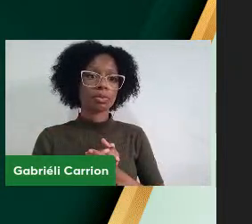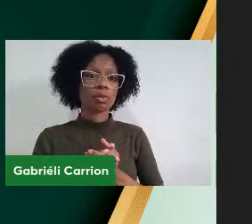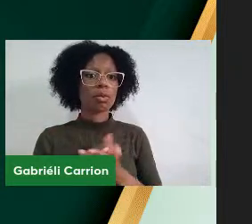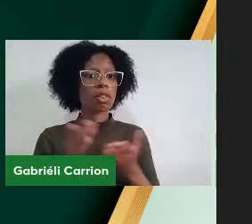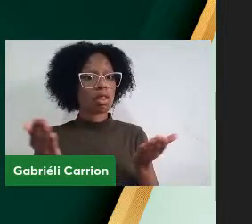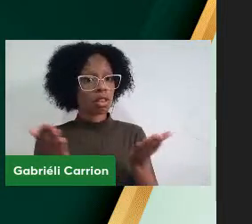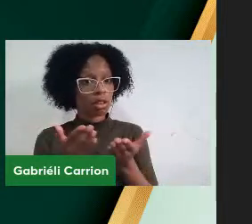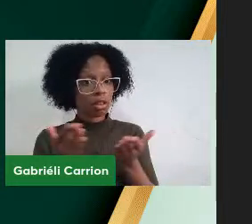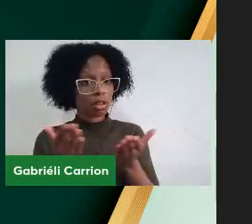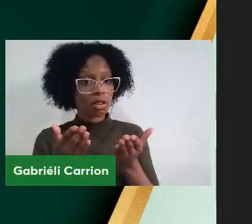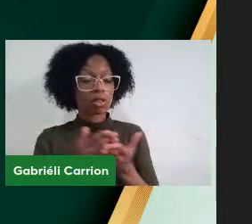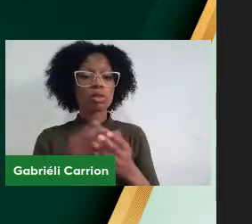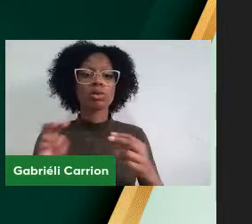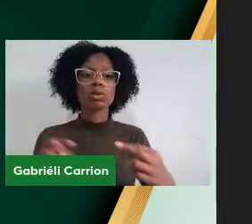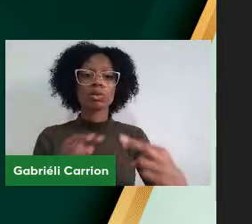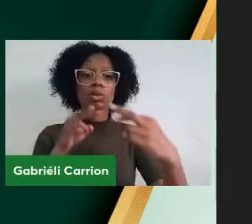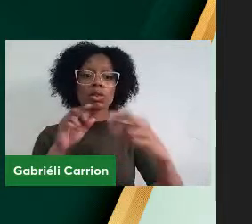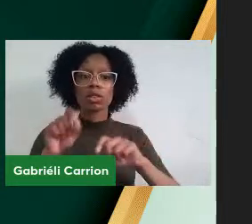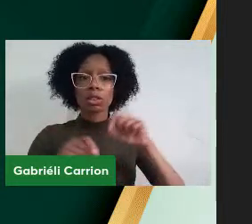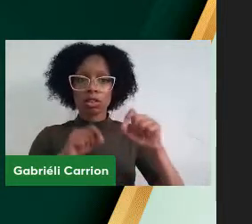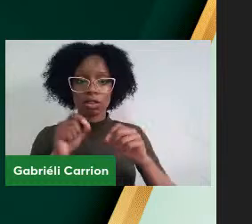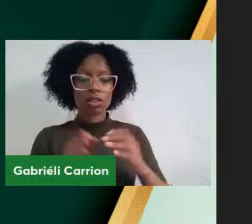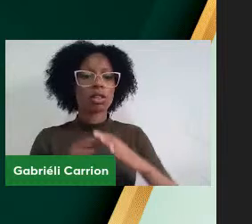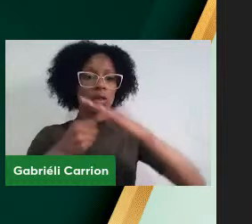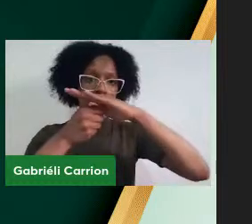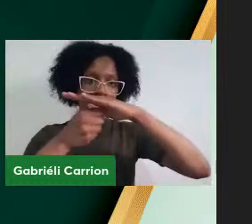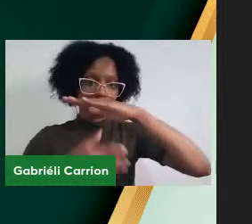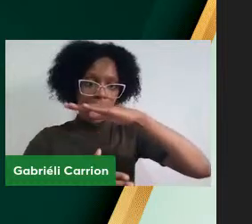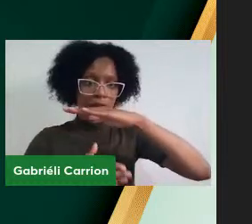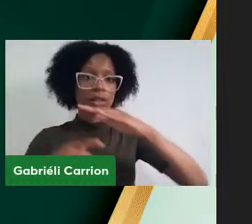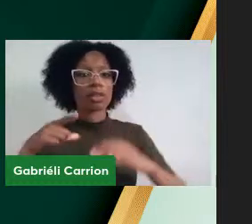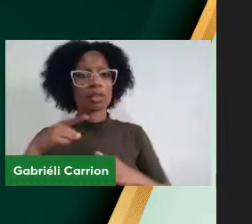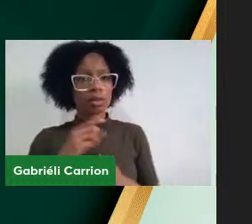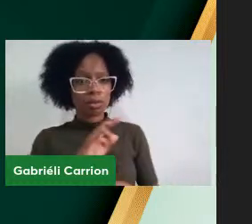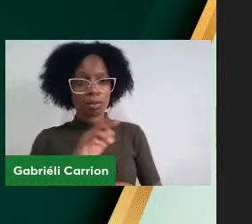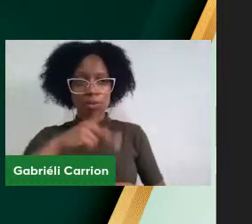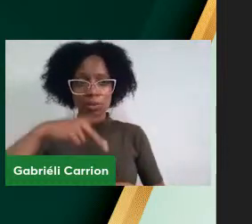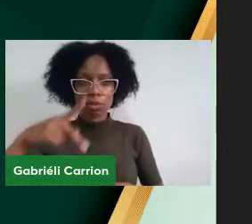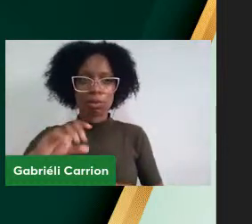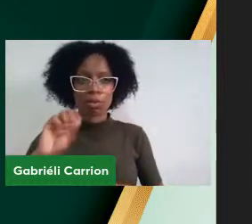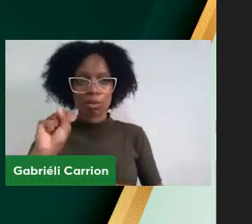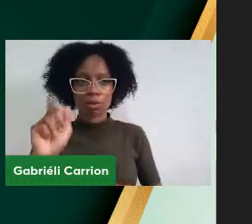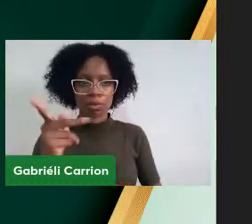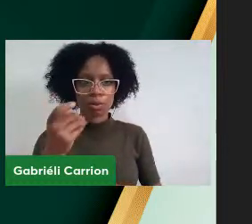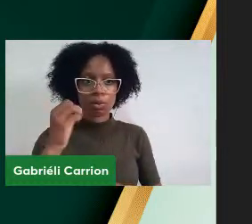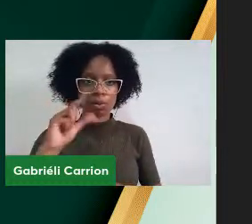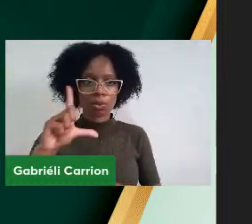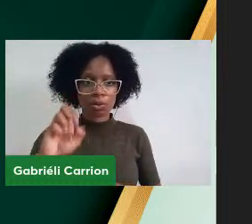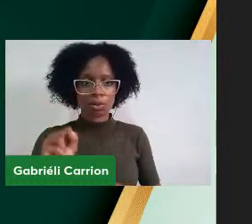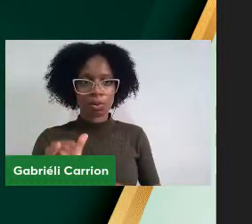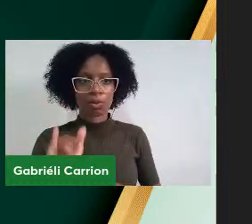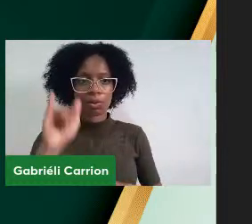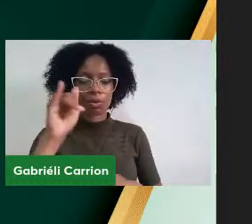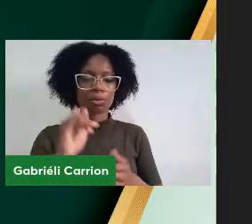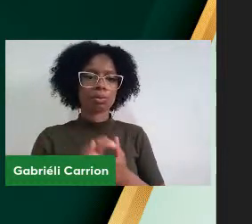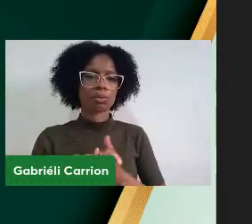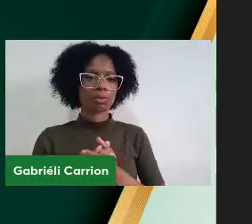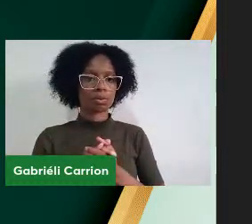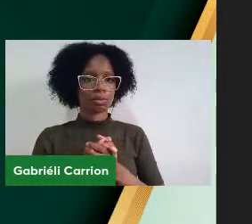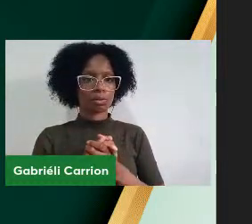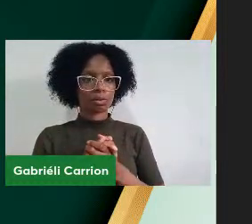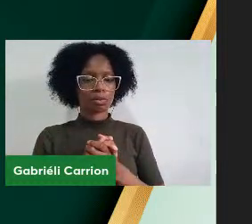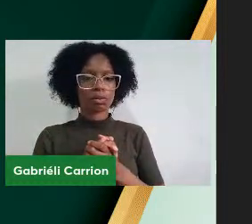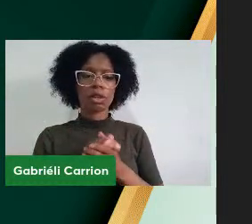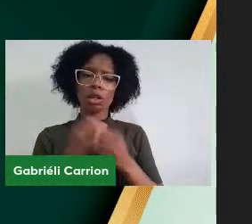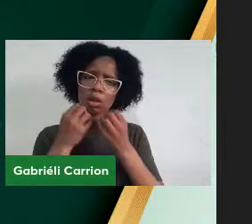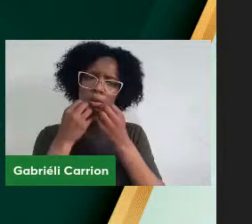Presidindo essa sessão virtual está a senhora pró-reitora de graduação, professora Shirley Grazelli da Silva Nascimento.